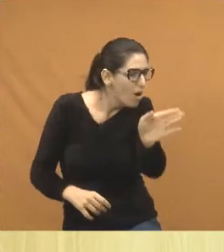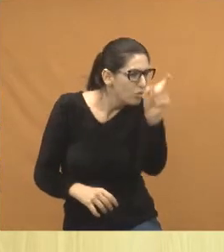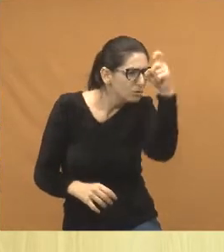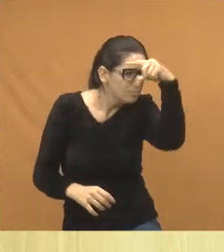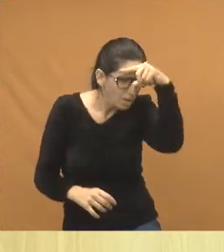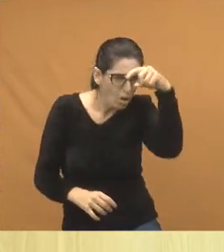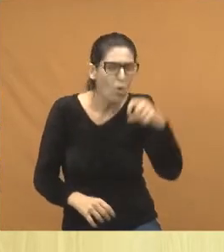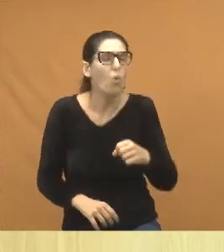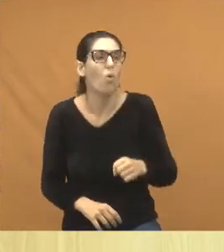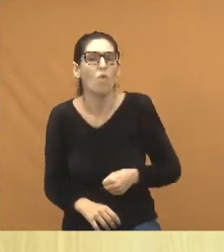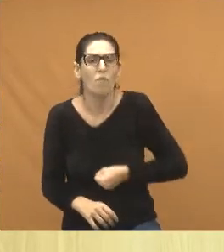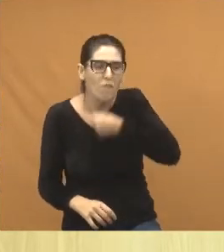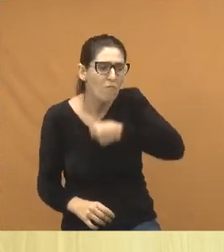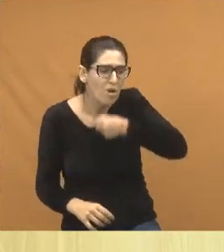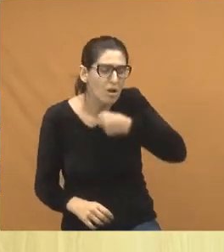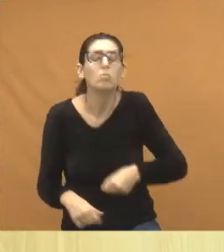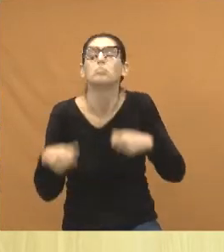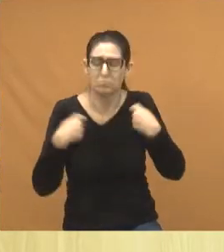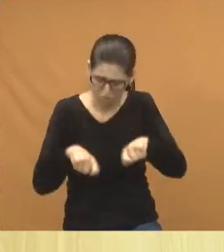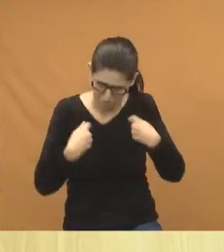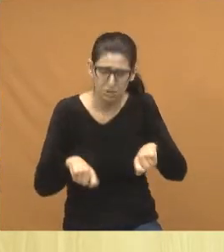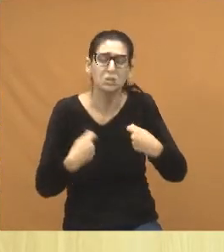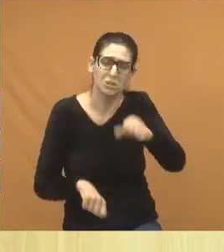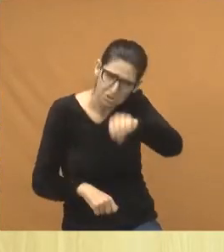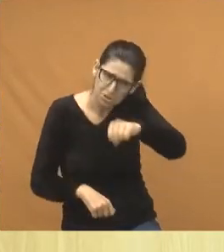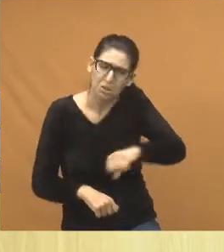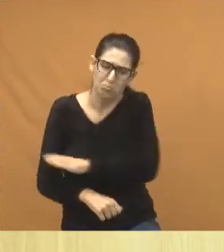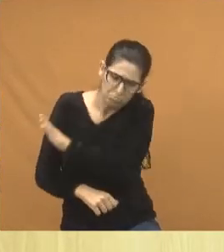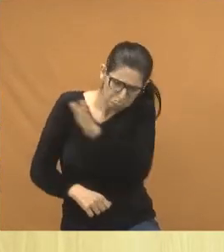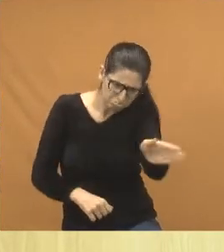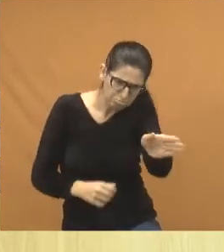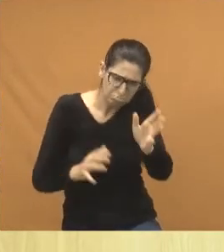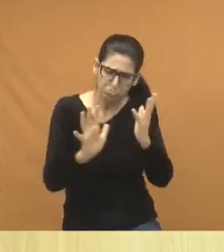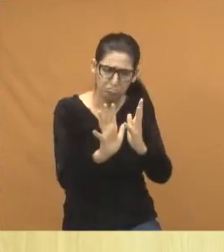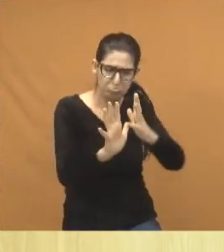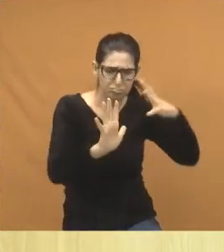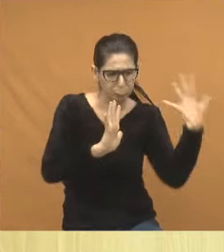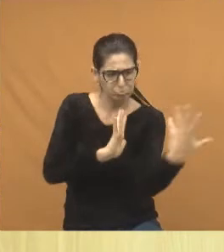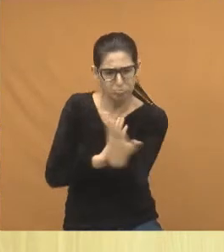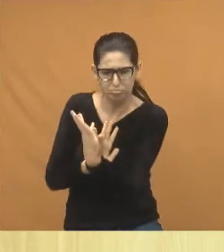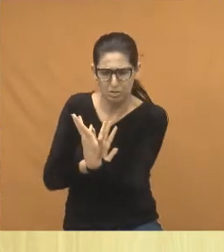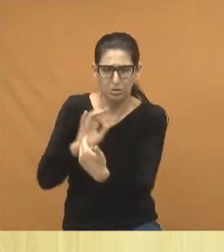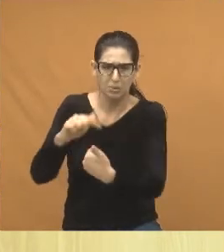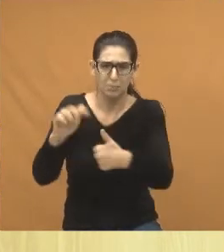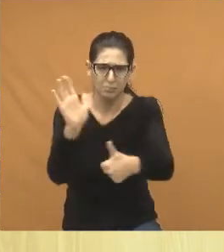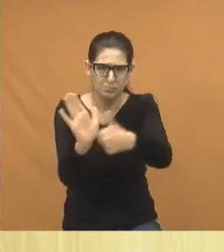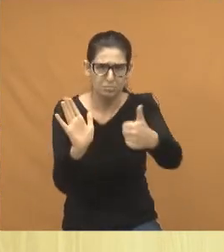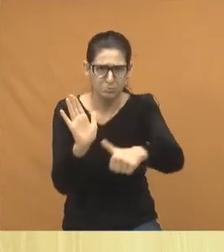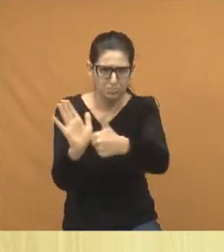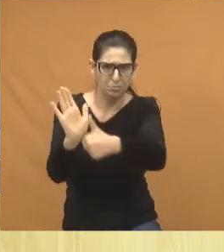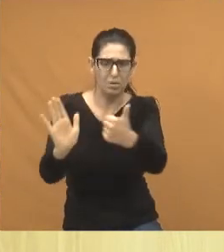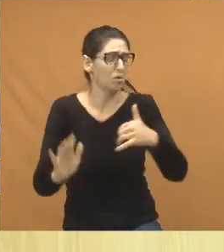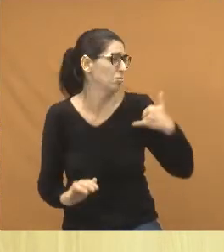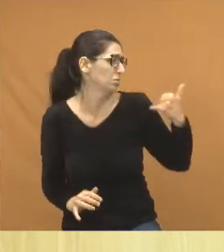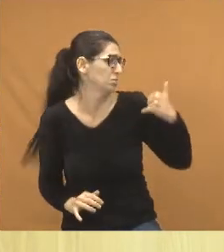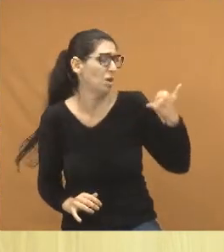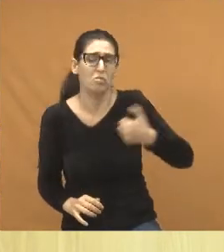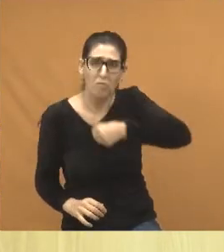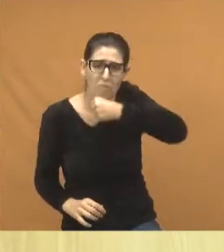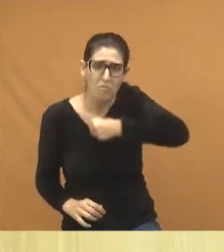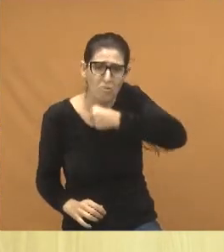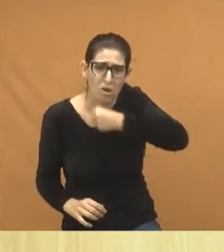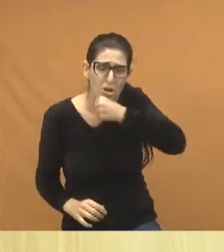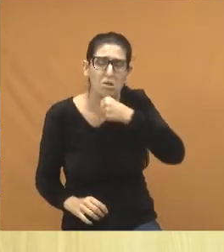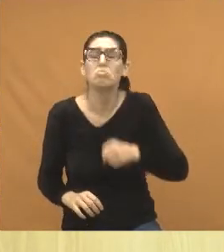atendido lá na porta. O porteiro já tem que atender ele, né? Valmir, que é idoso e também sofre